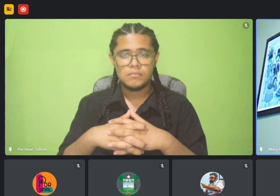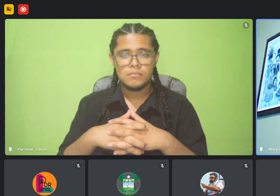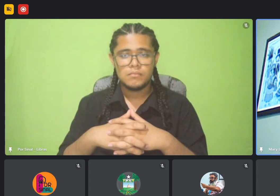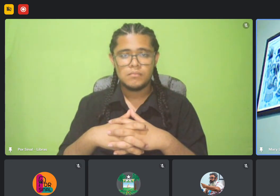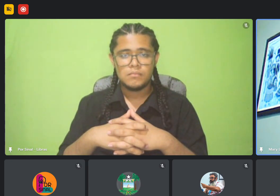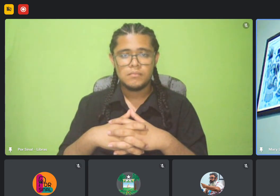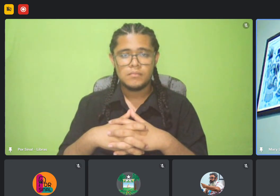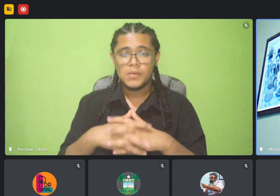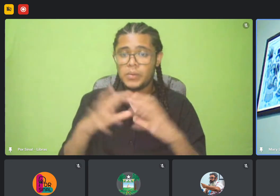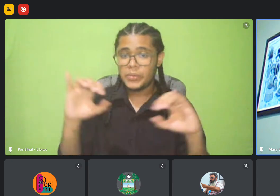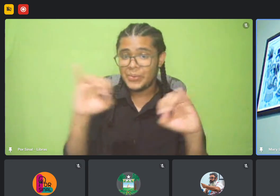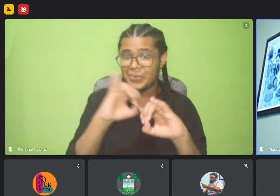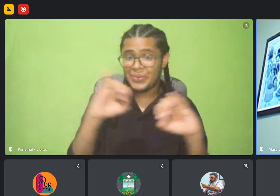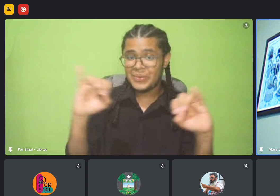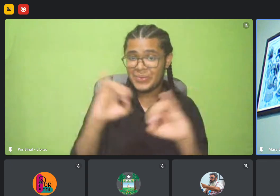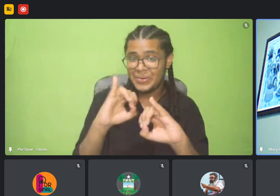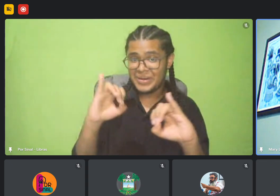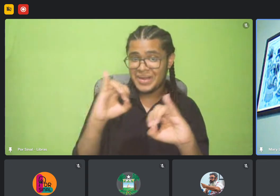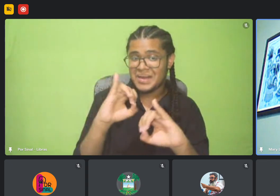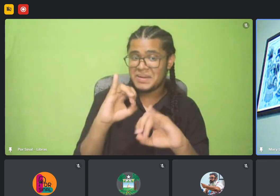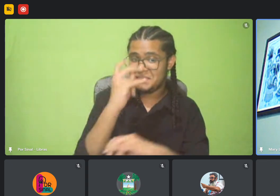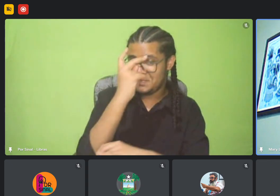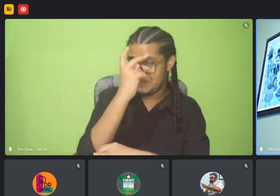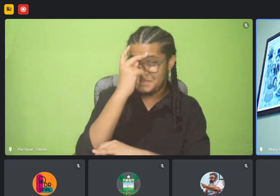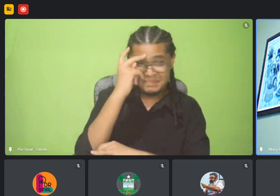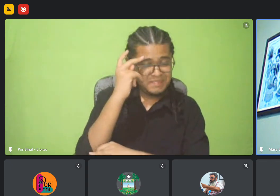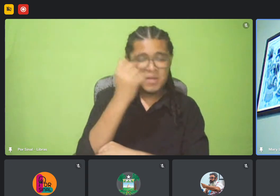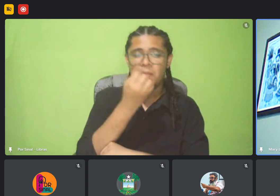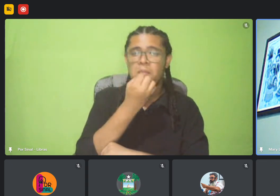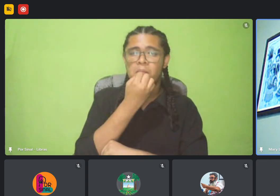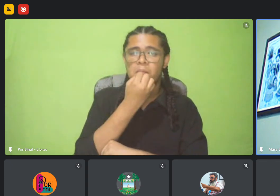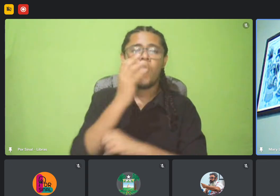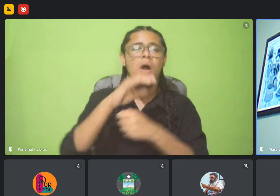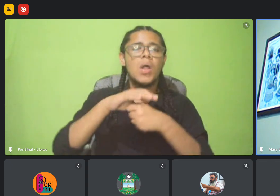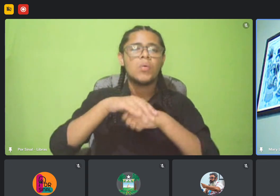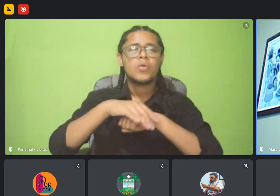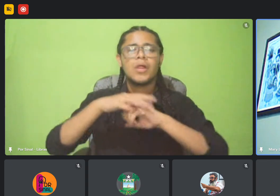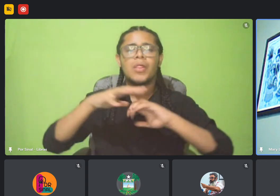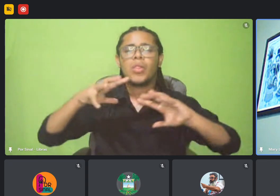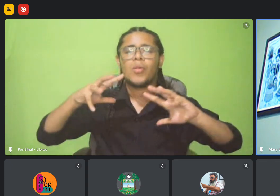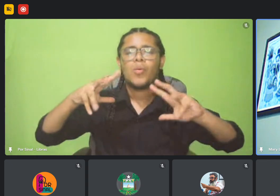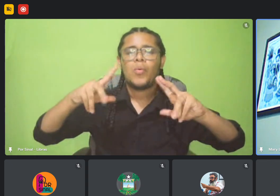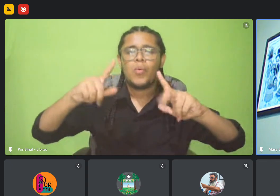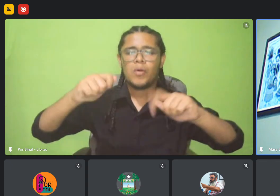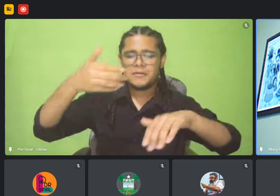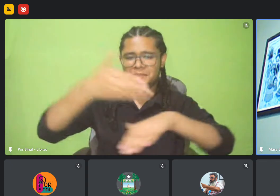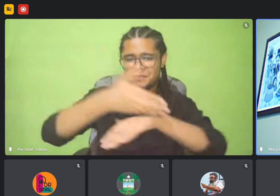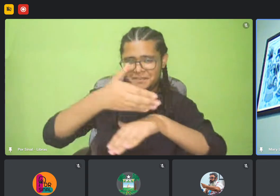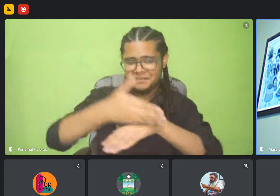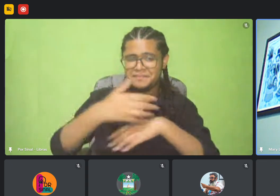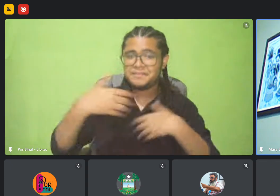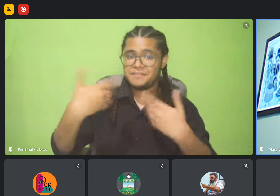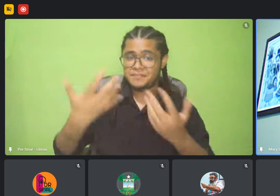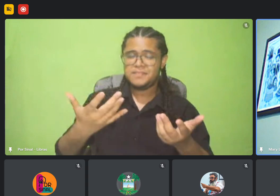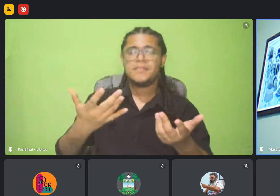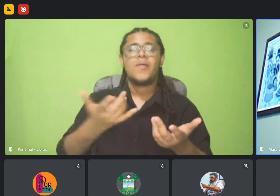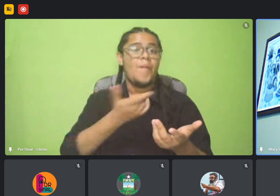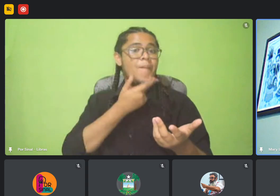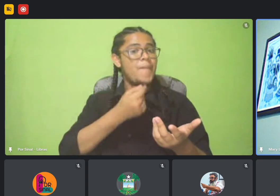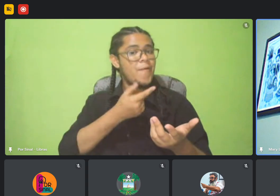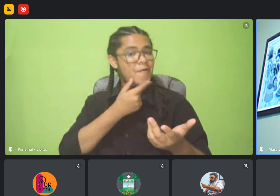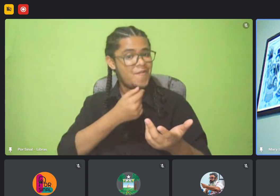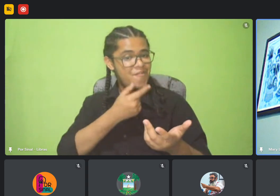Olá, gente, boa noite a todas, todos e todos. Eu sou Mário, a mulher parda de cabelos brancos e